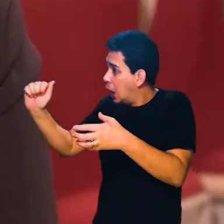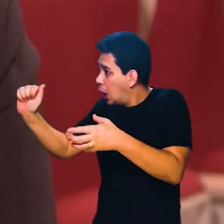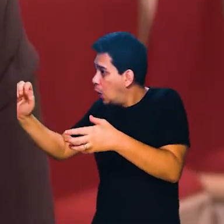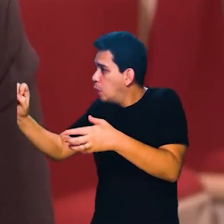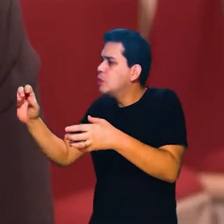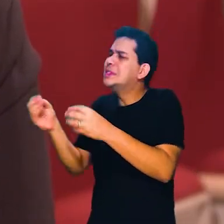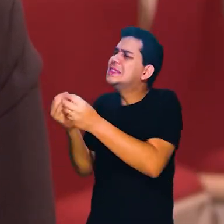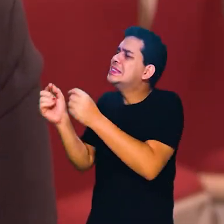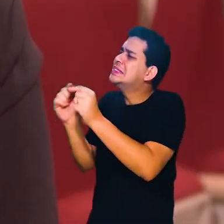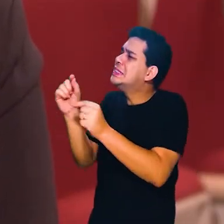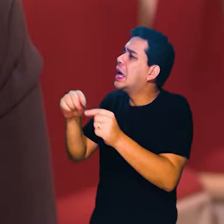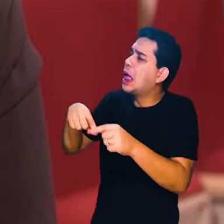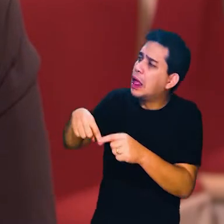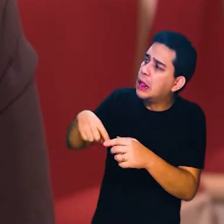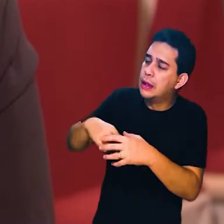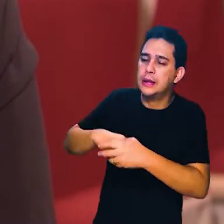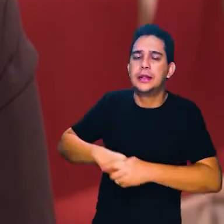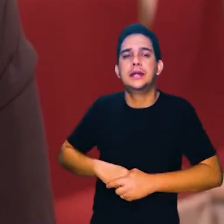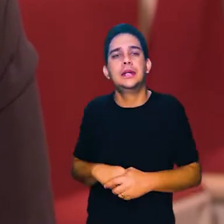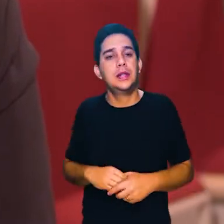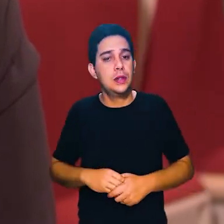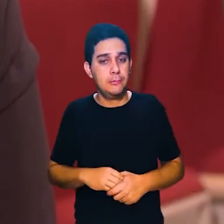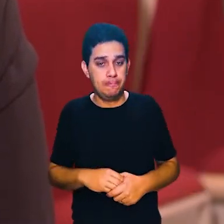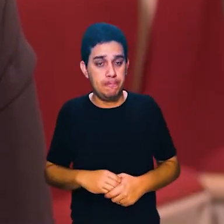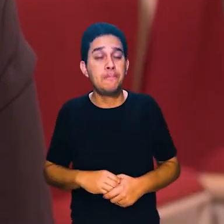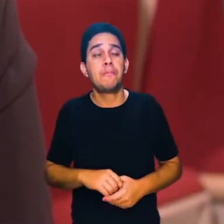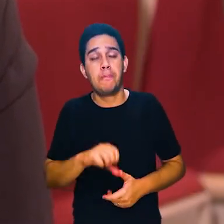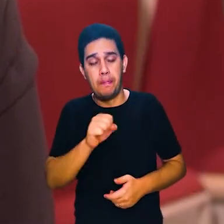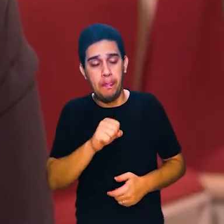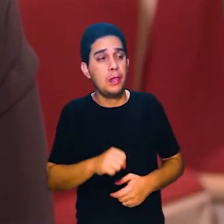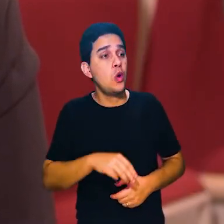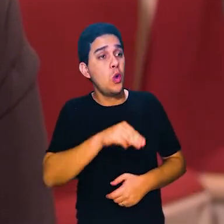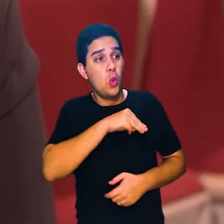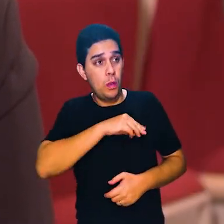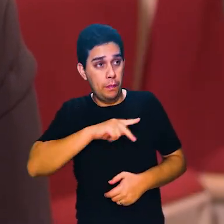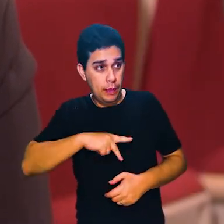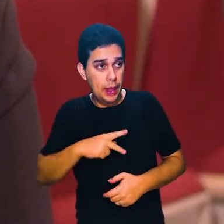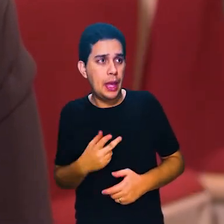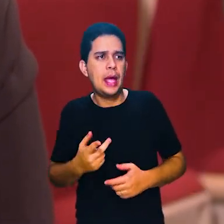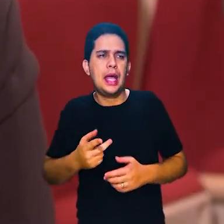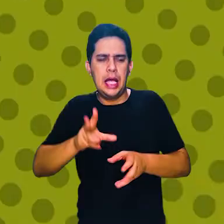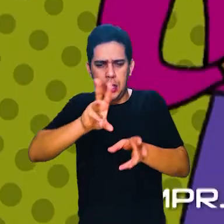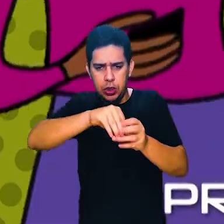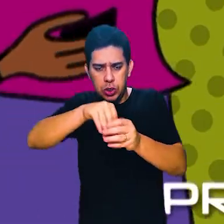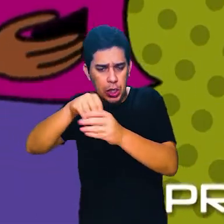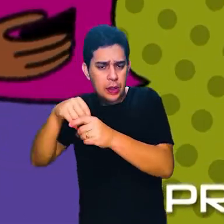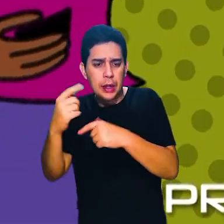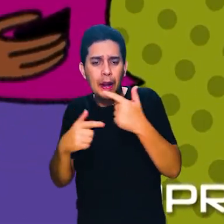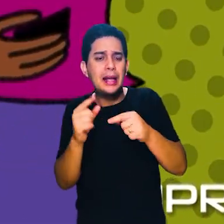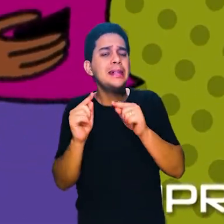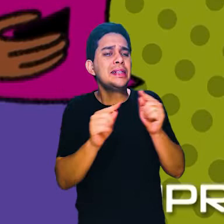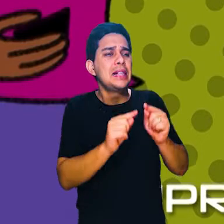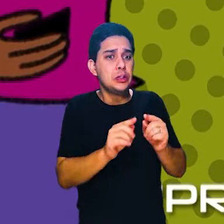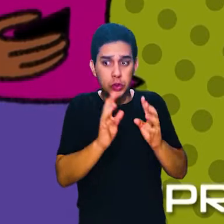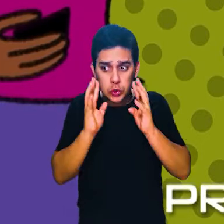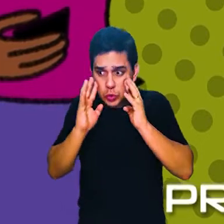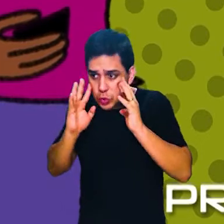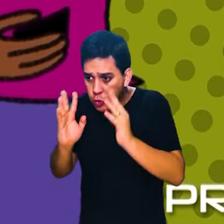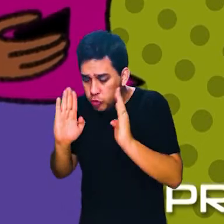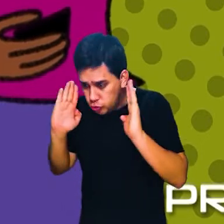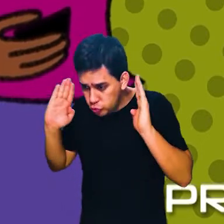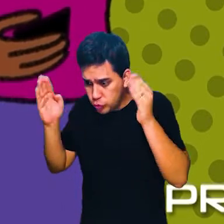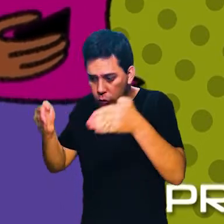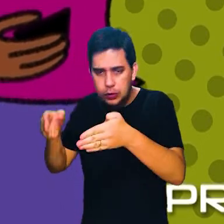atribuições. No caso do MP Eleitoral, atua somente para as questões relacionadas ao eleitoral, como o próprio nome